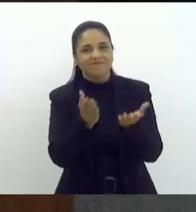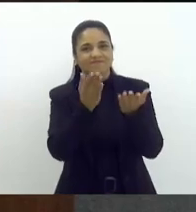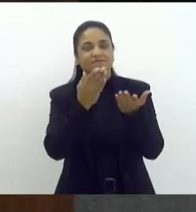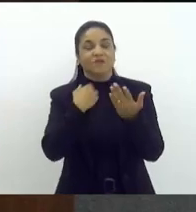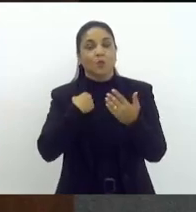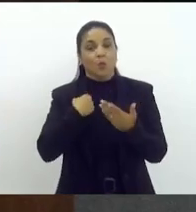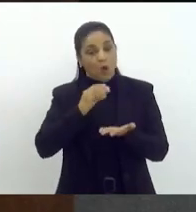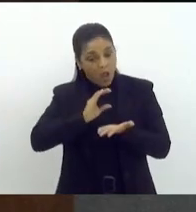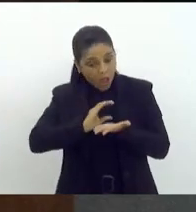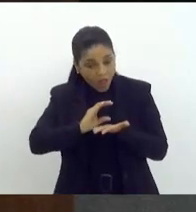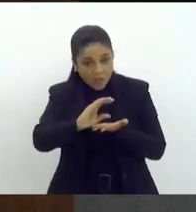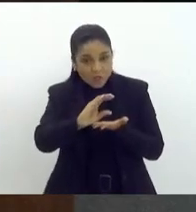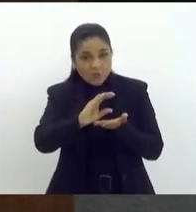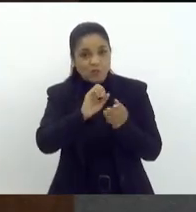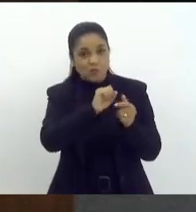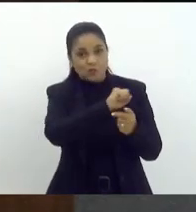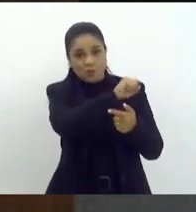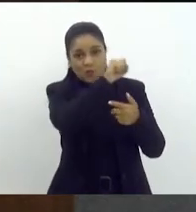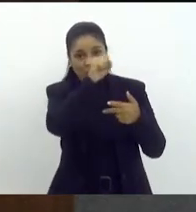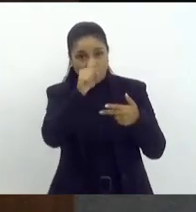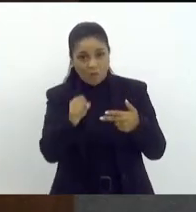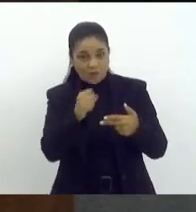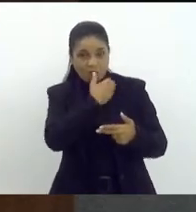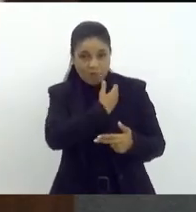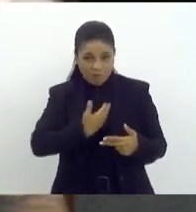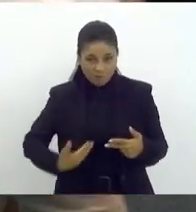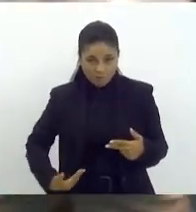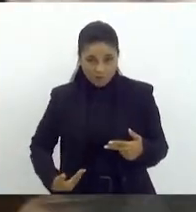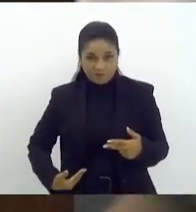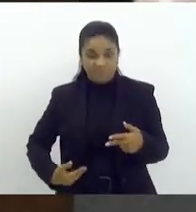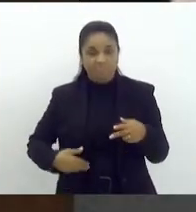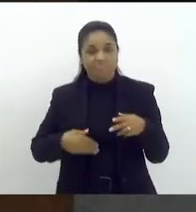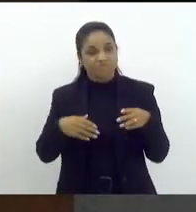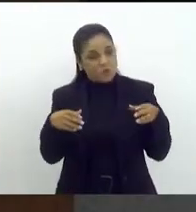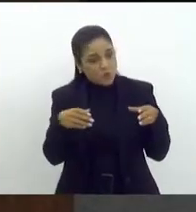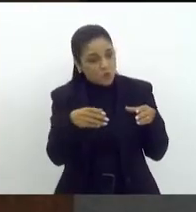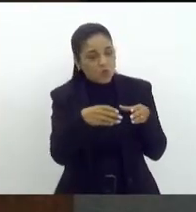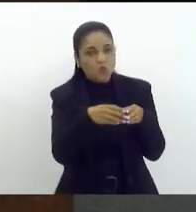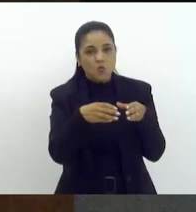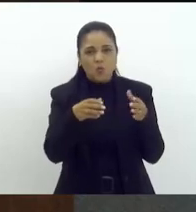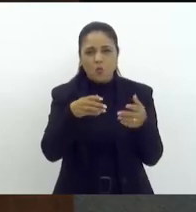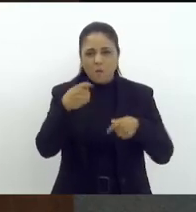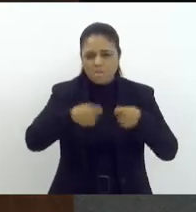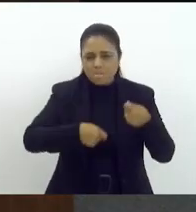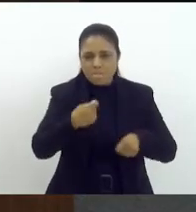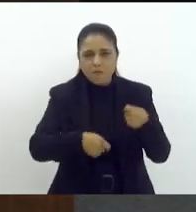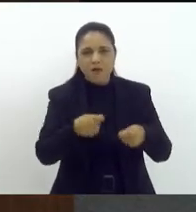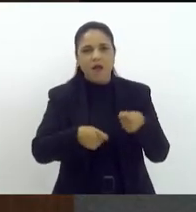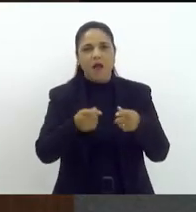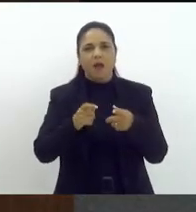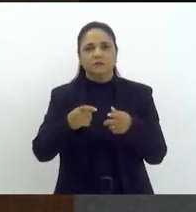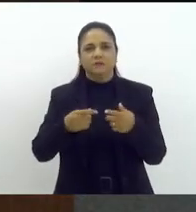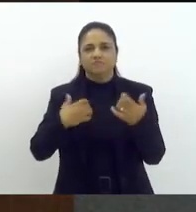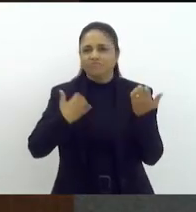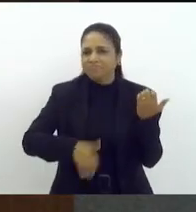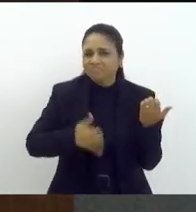do poder público dê oportunidade a grupos bandas cantores instrumentistas